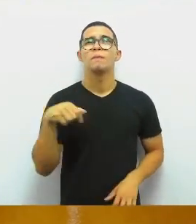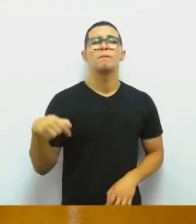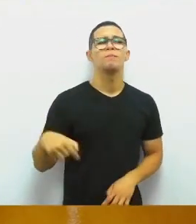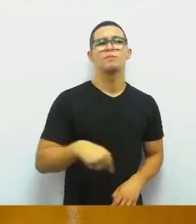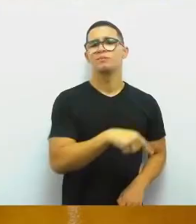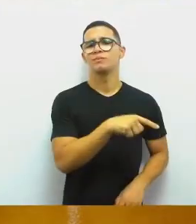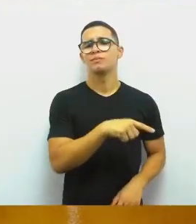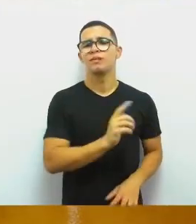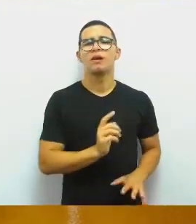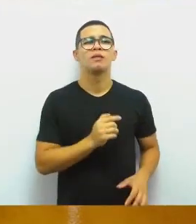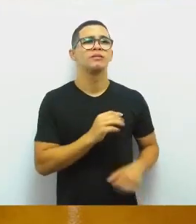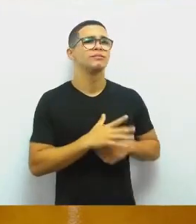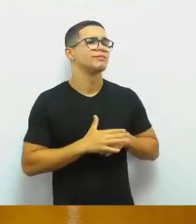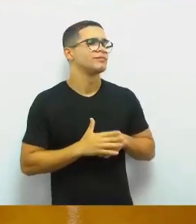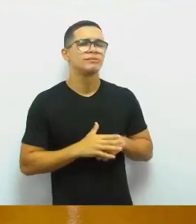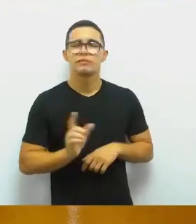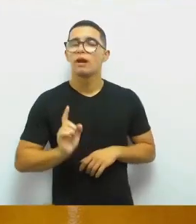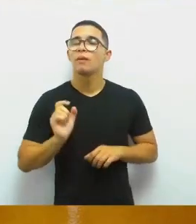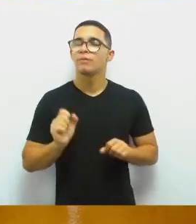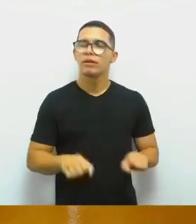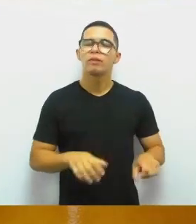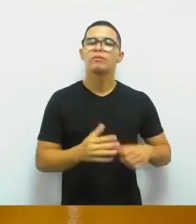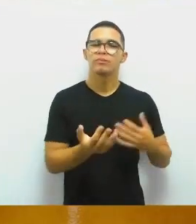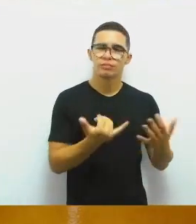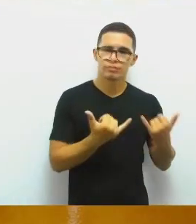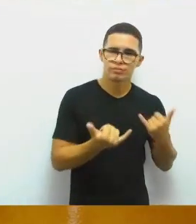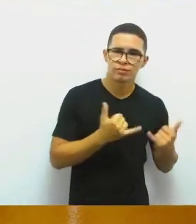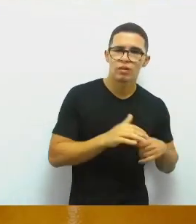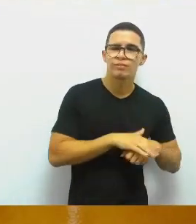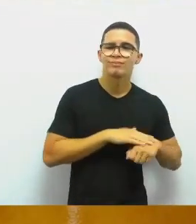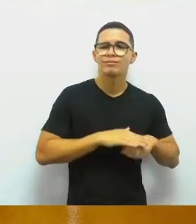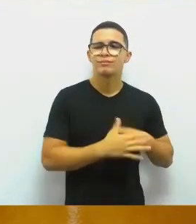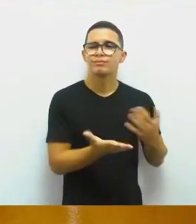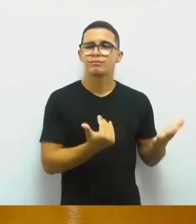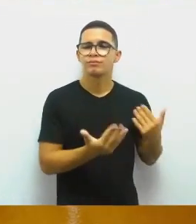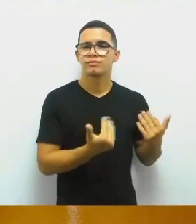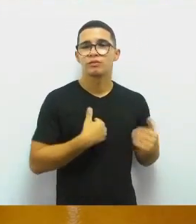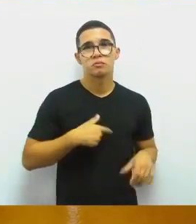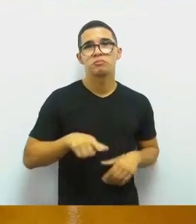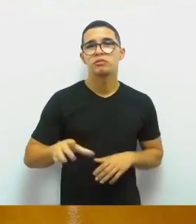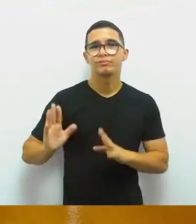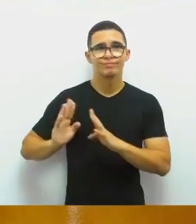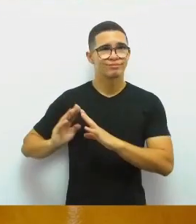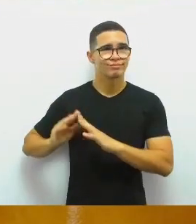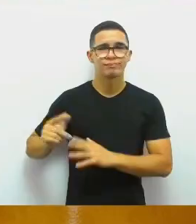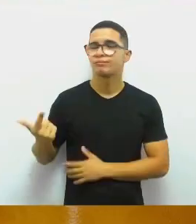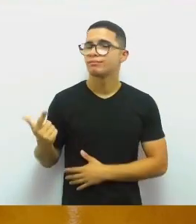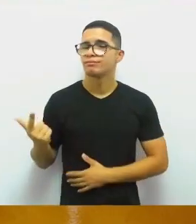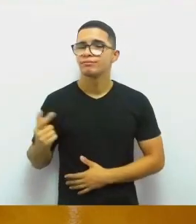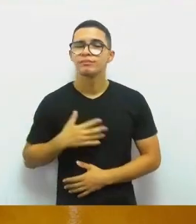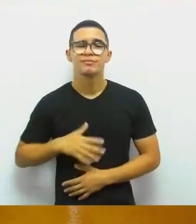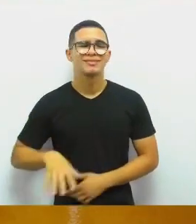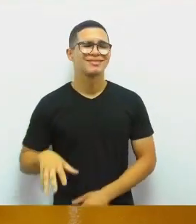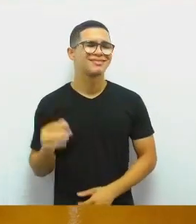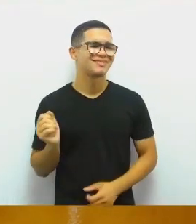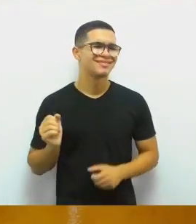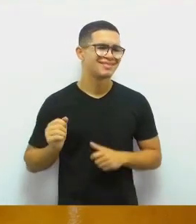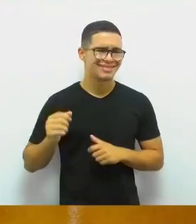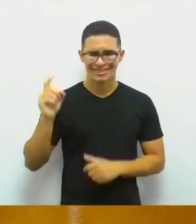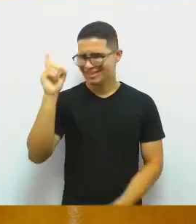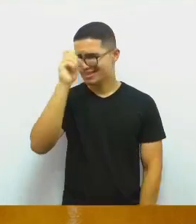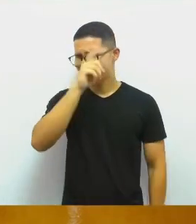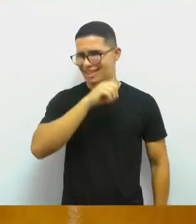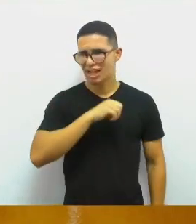porque estão passando mal, mas sim para ouvir uma palavra amiga que às vezes não tem dentro de casa. Está passando por um momento difícil